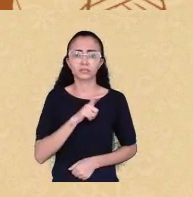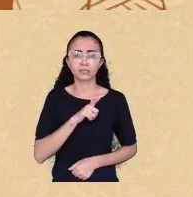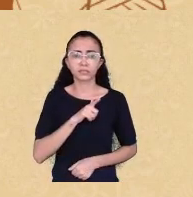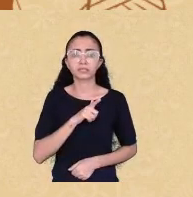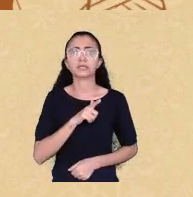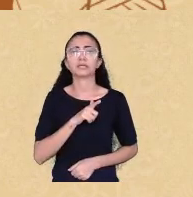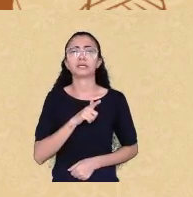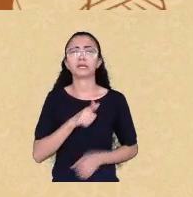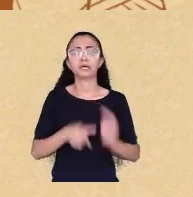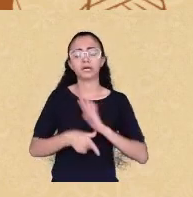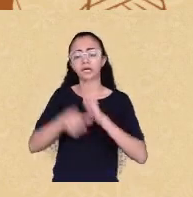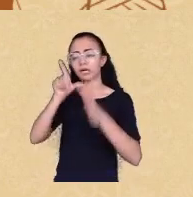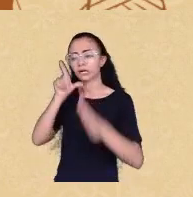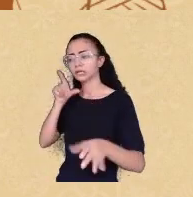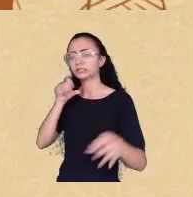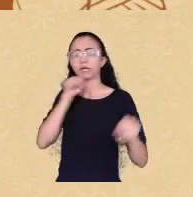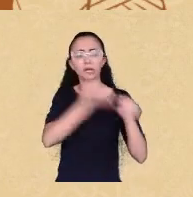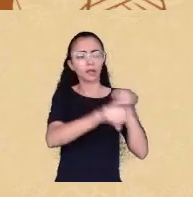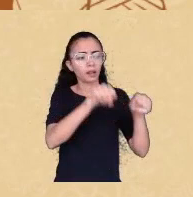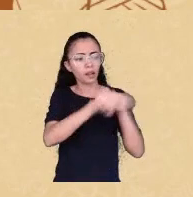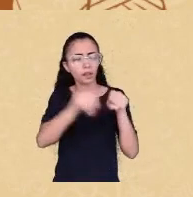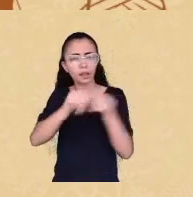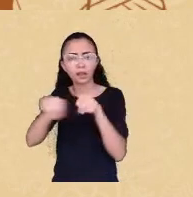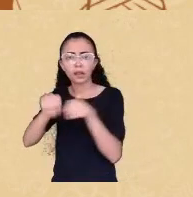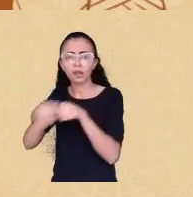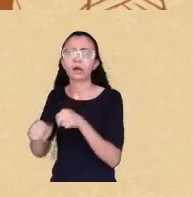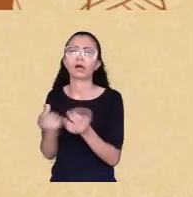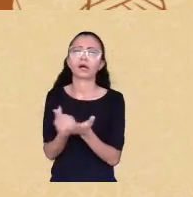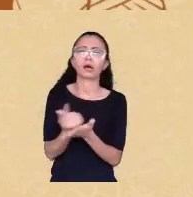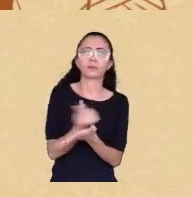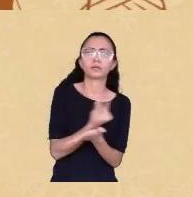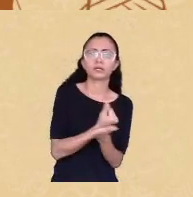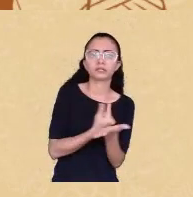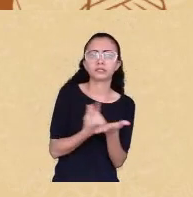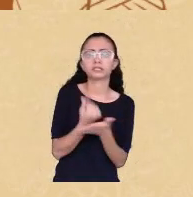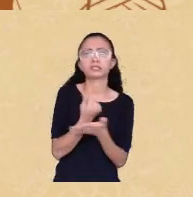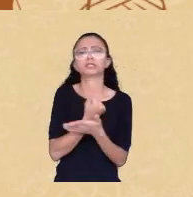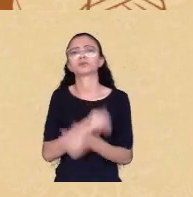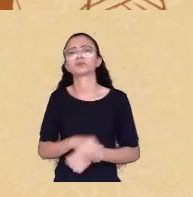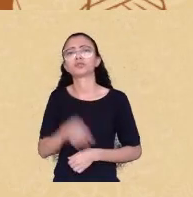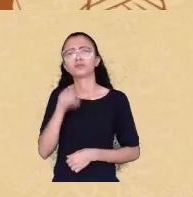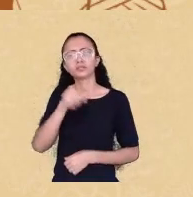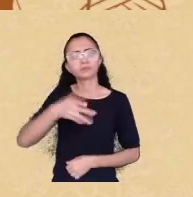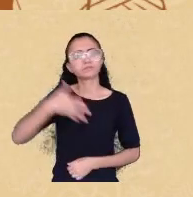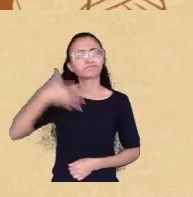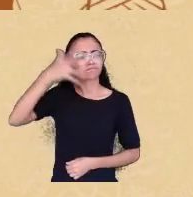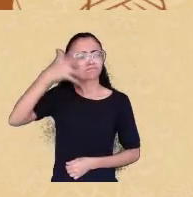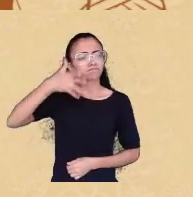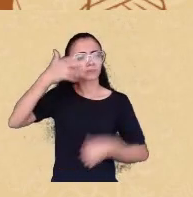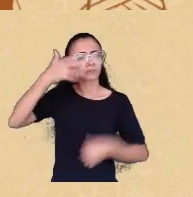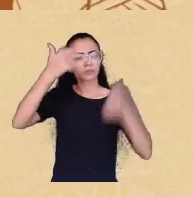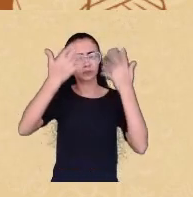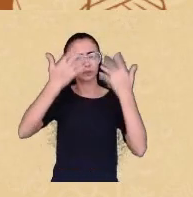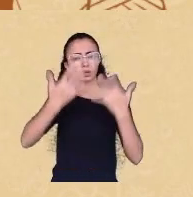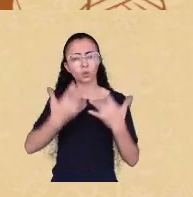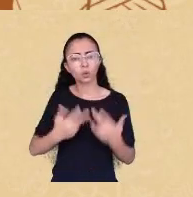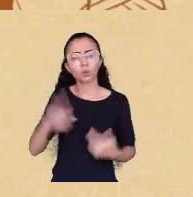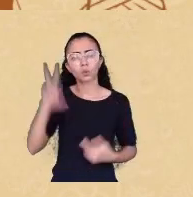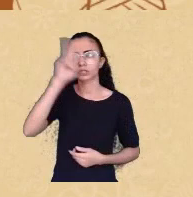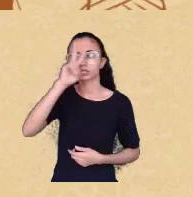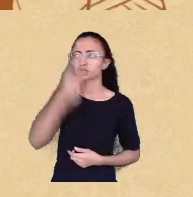né, a partir do capitalismo mercantilista, enfim, você traz essa amarração que é muito importante, né, da gente pensar a sociedade de